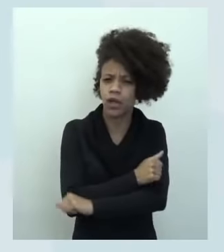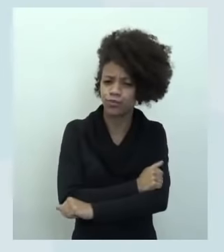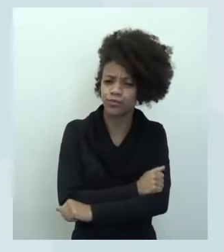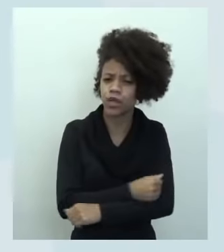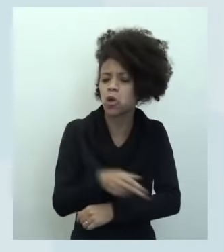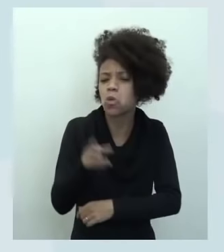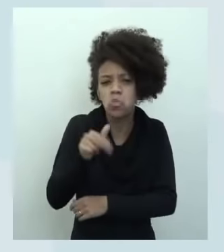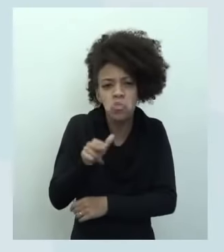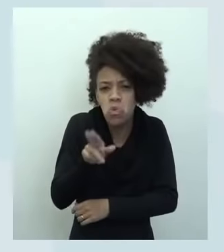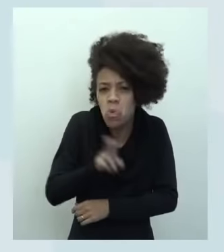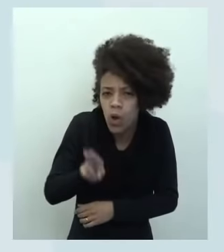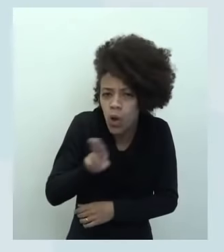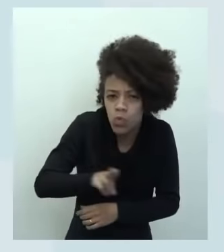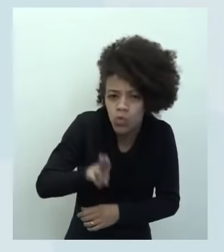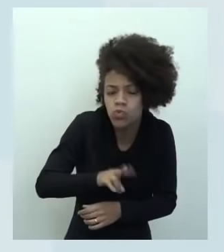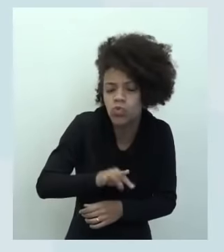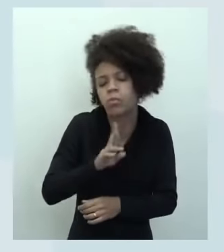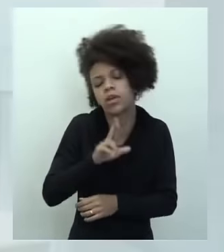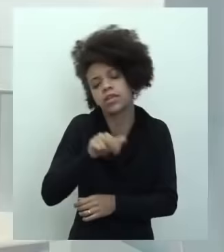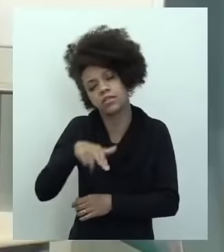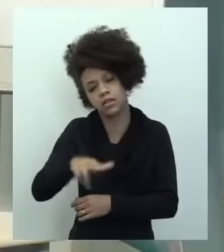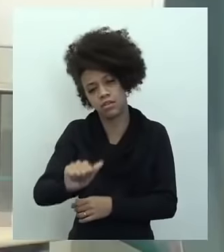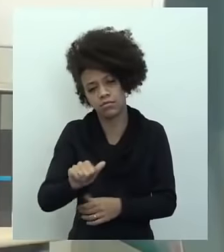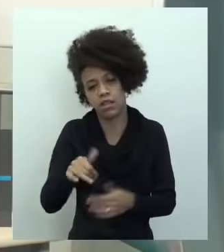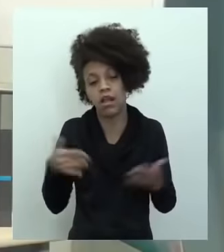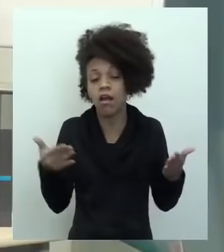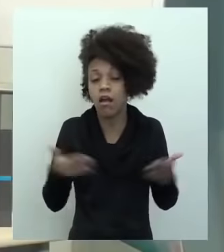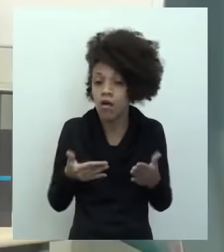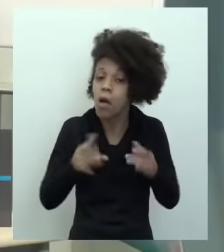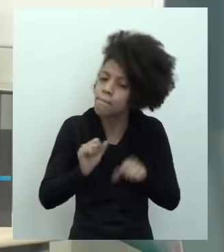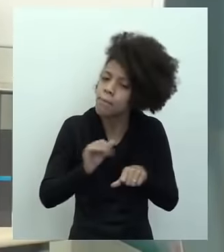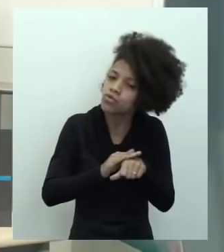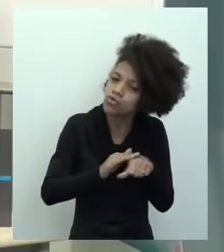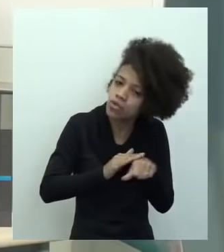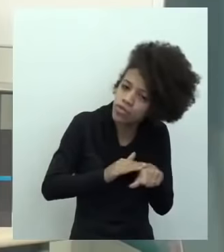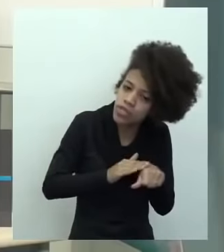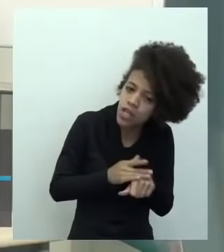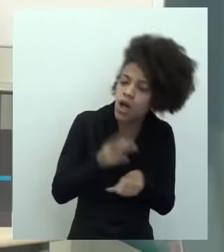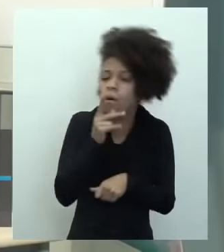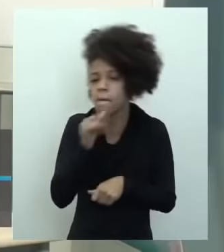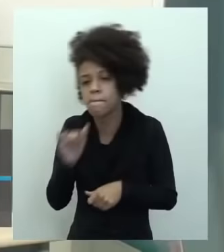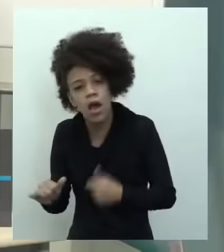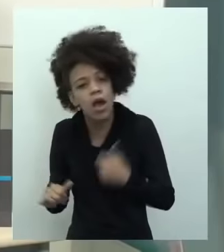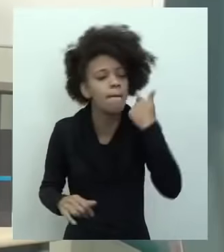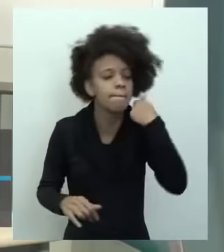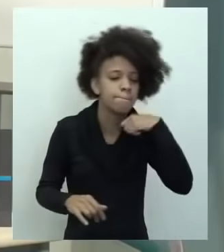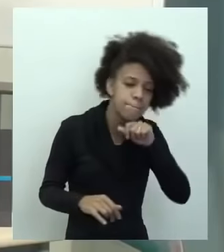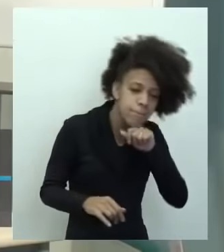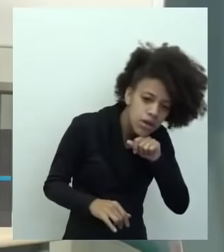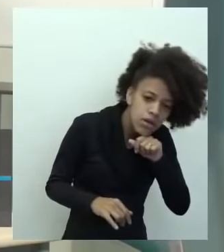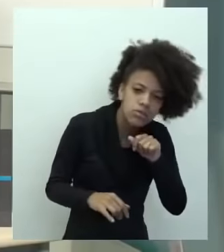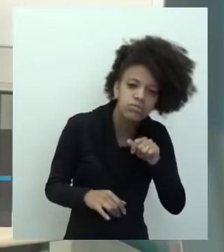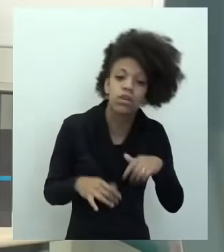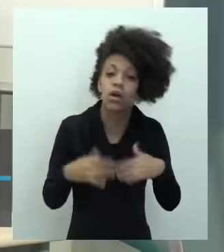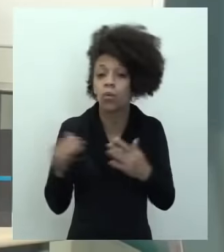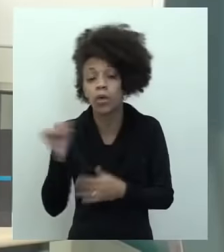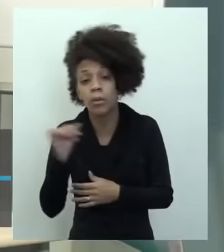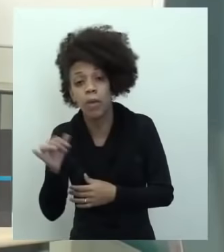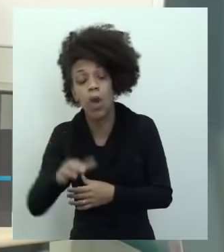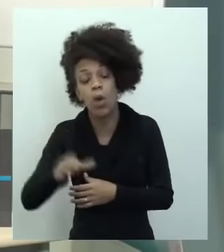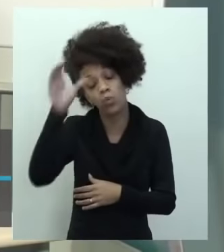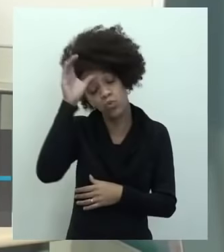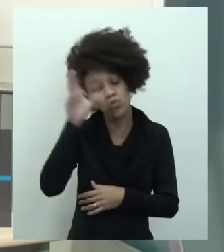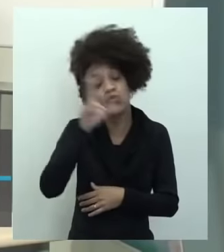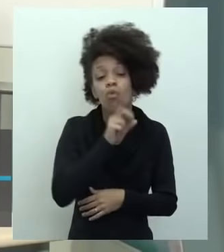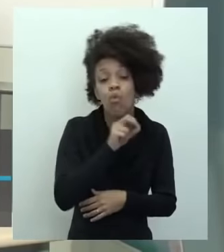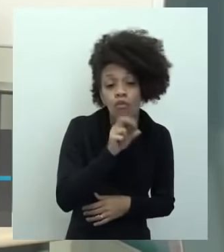utilizou uma trena ou uma fita métrica. Nesse momento você pode conversar com seus pais, com um irmão, né, com o tio, com a avó, com o